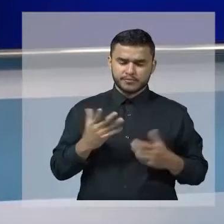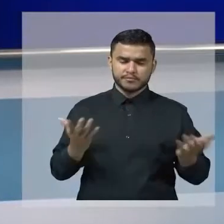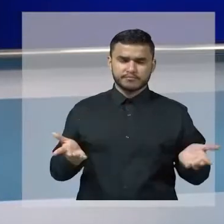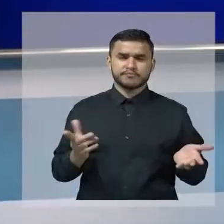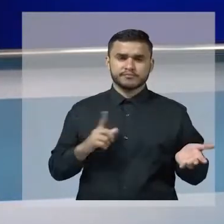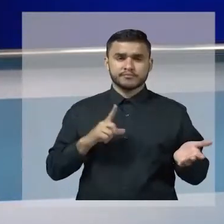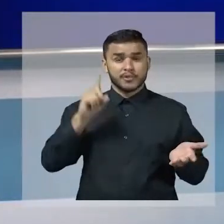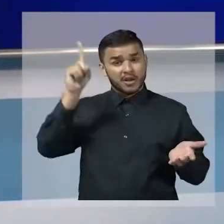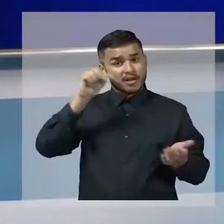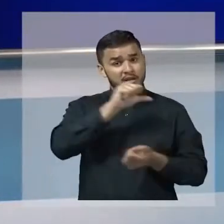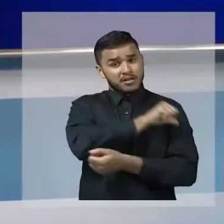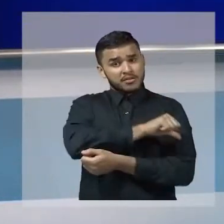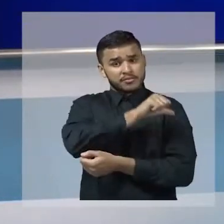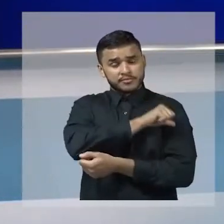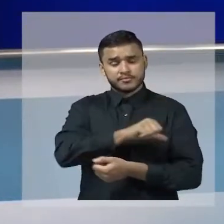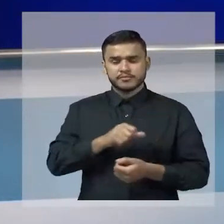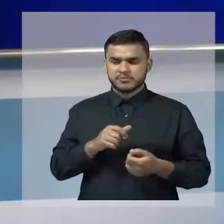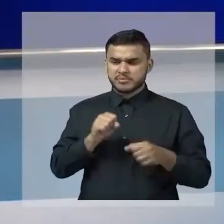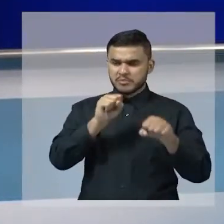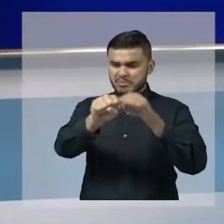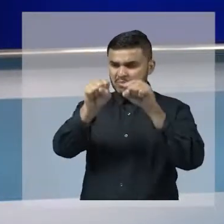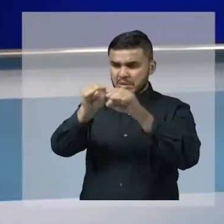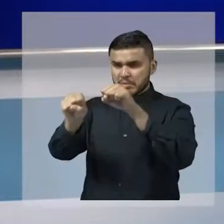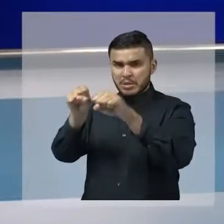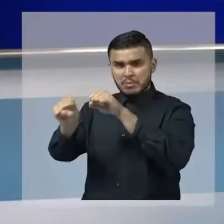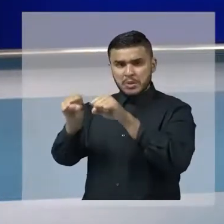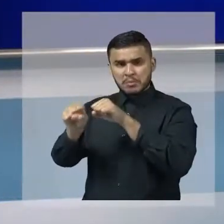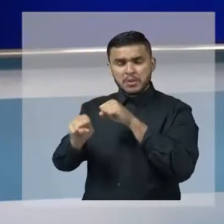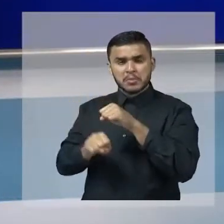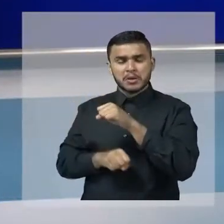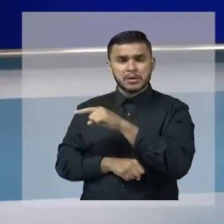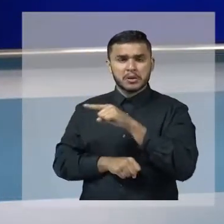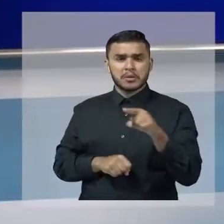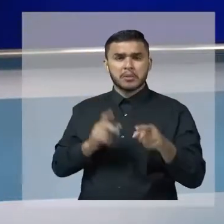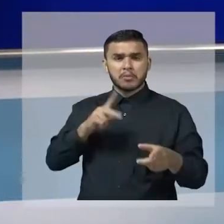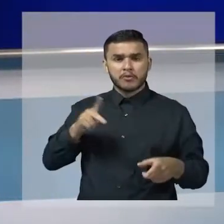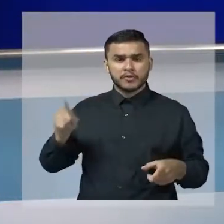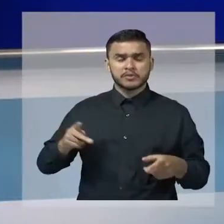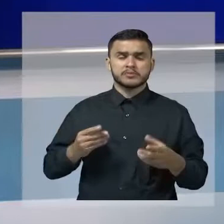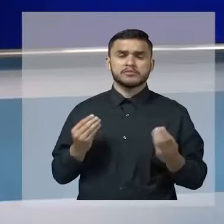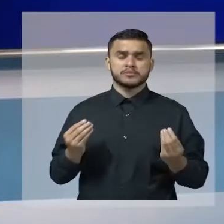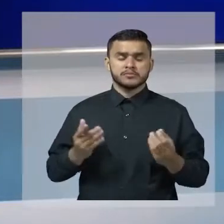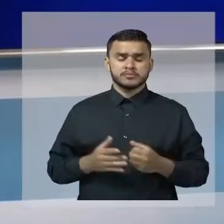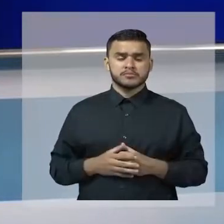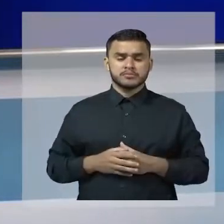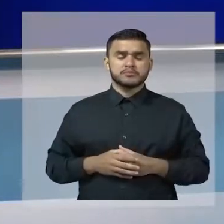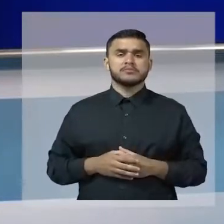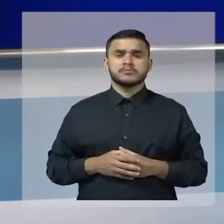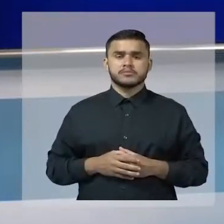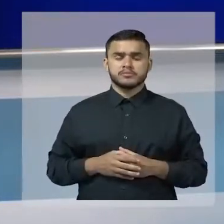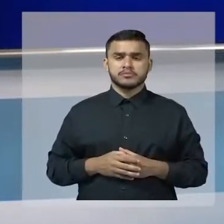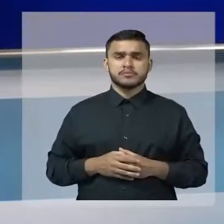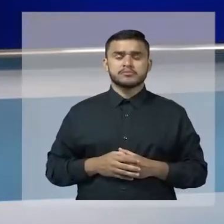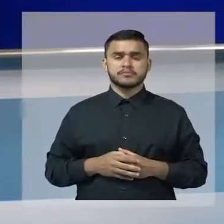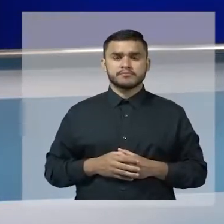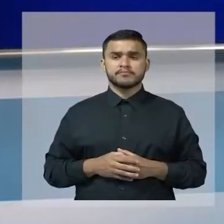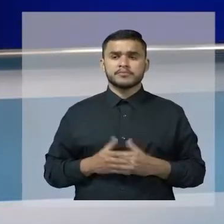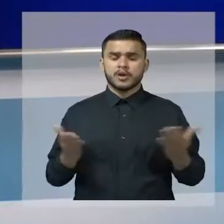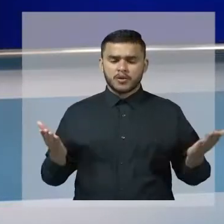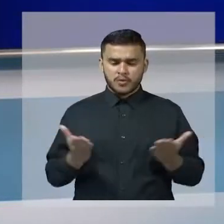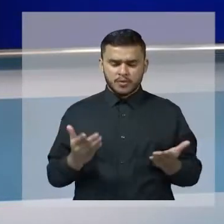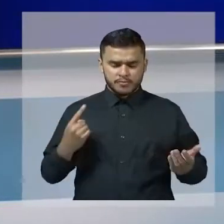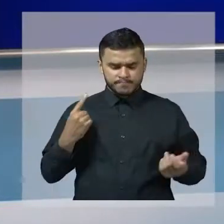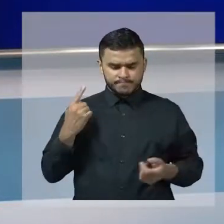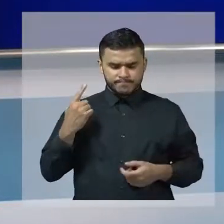aquela barbárie, matando vários dos seus colegas e professores. E agora, nesse último